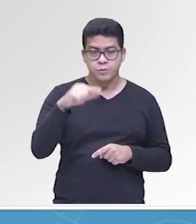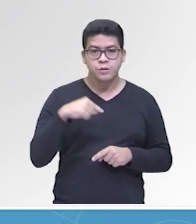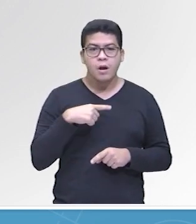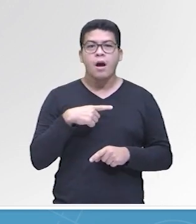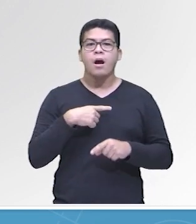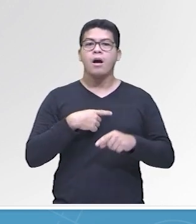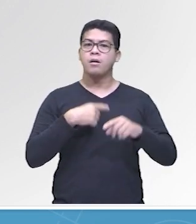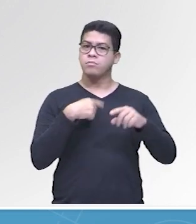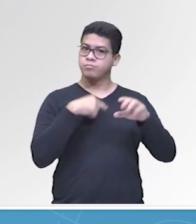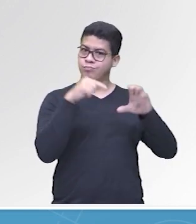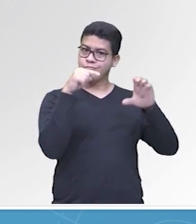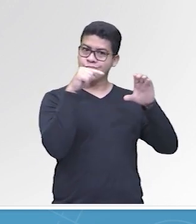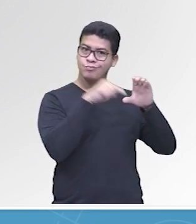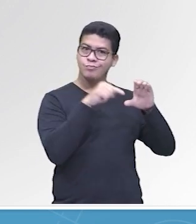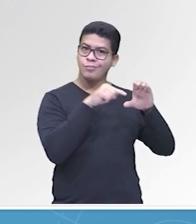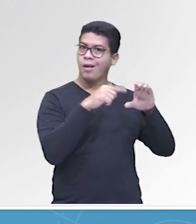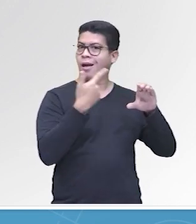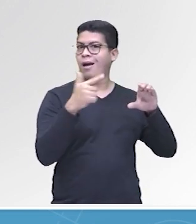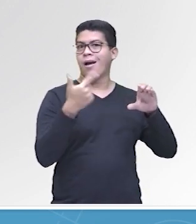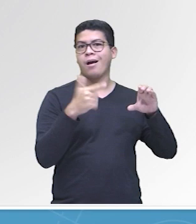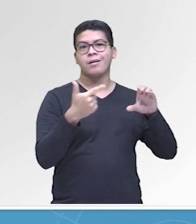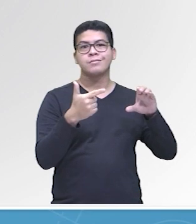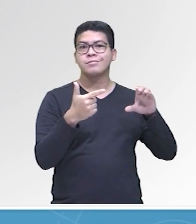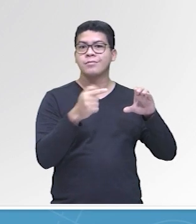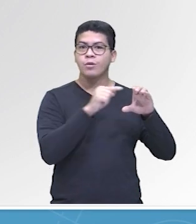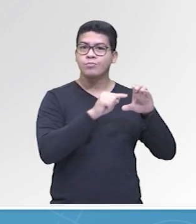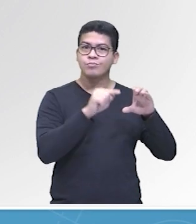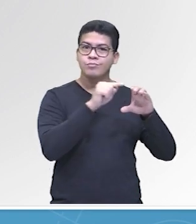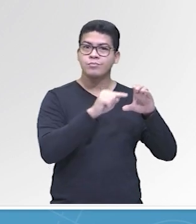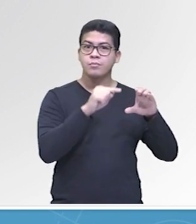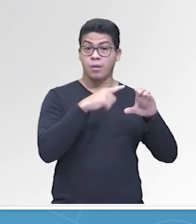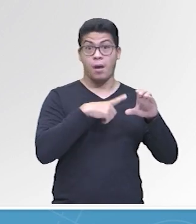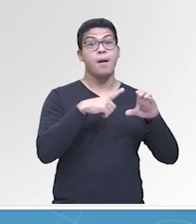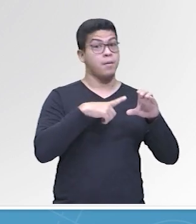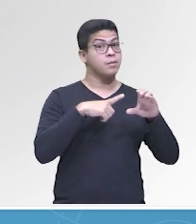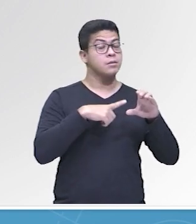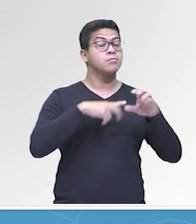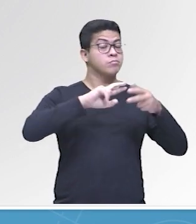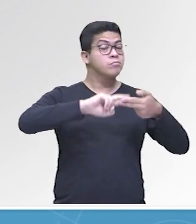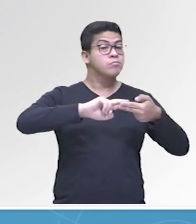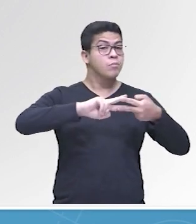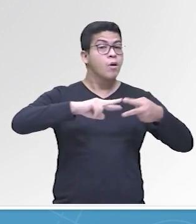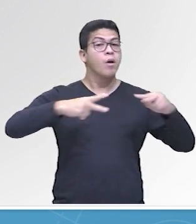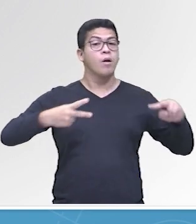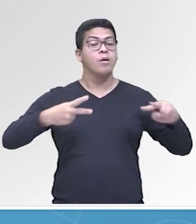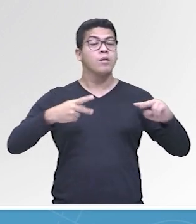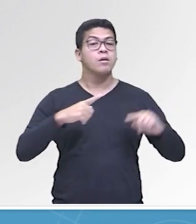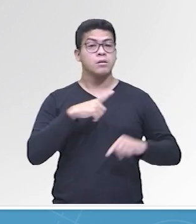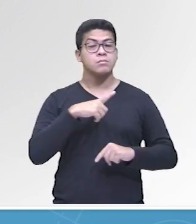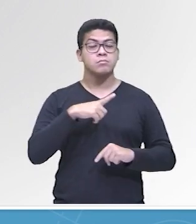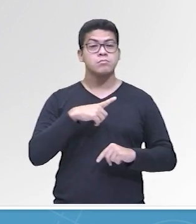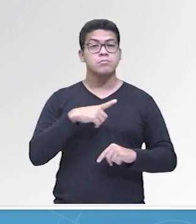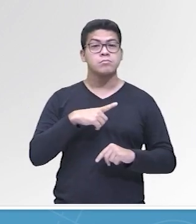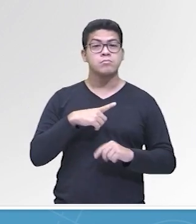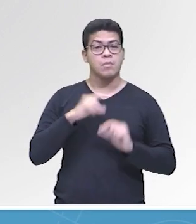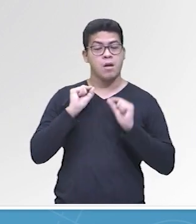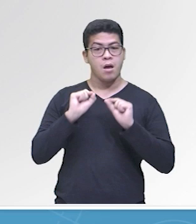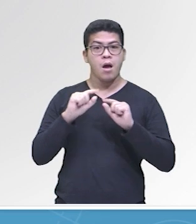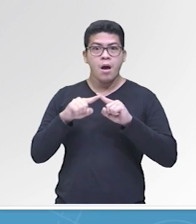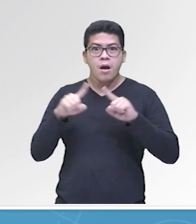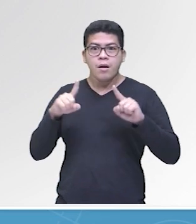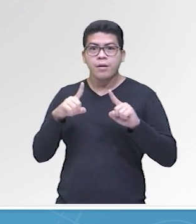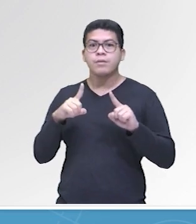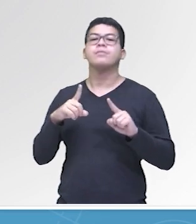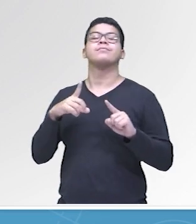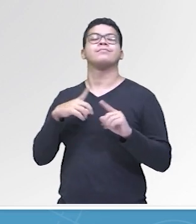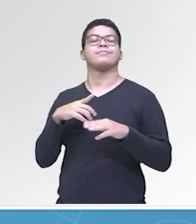núcleo delimitado, mas possuem material genético. Observem aí. As células procariontes, elas têm